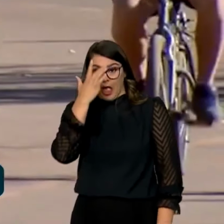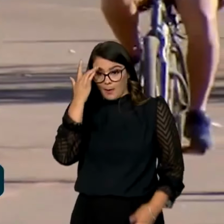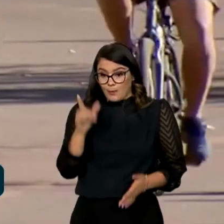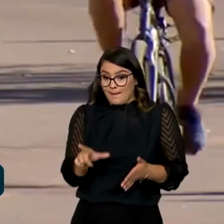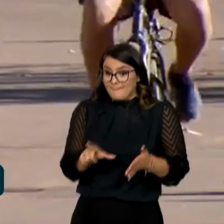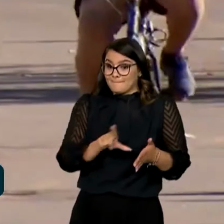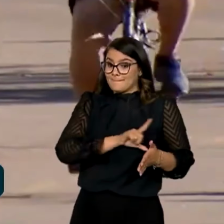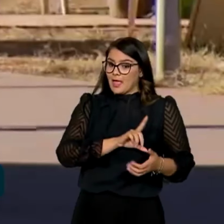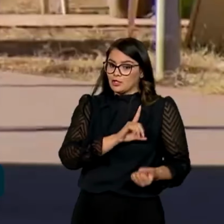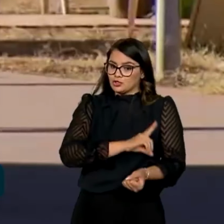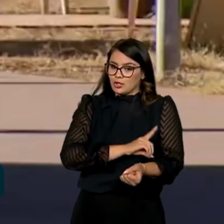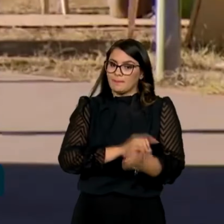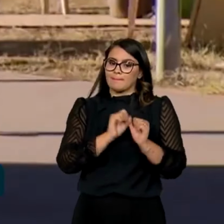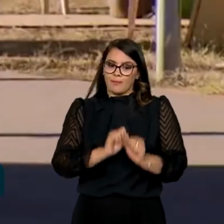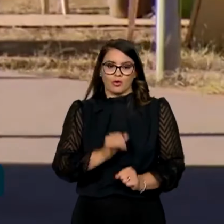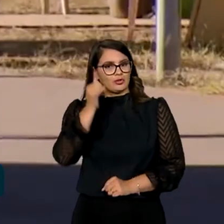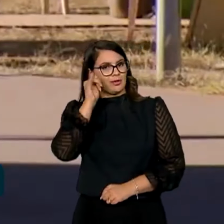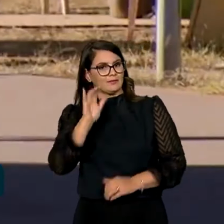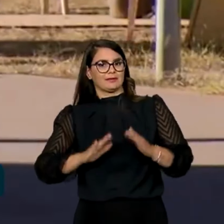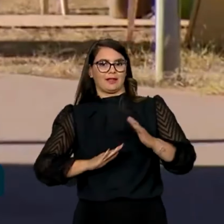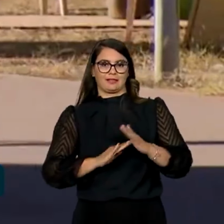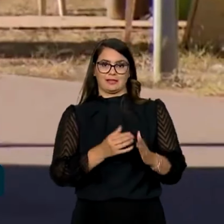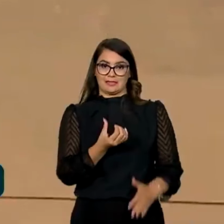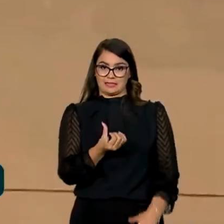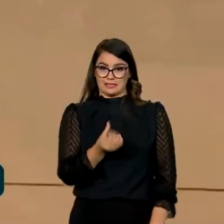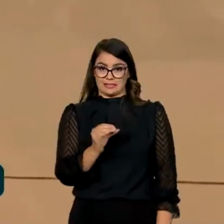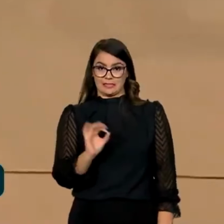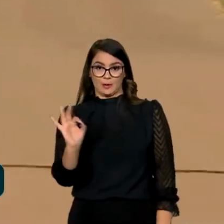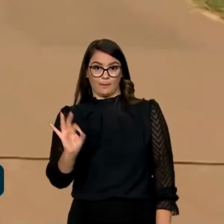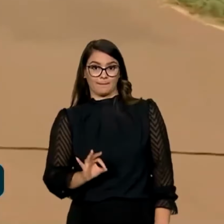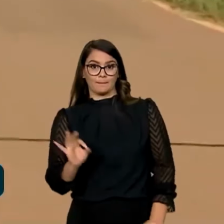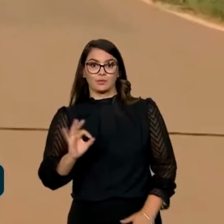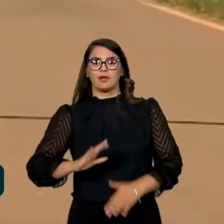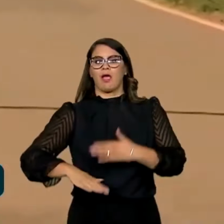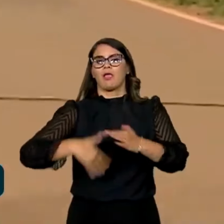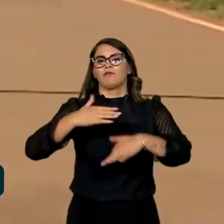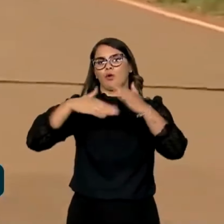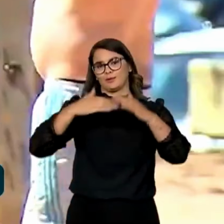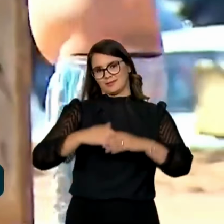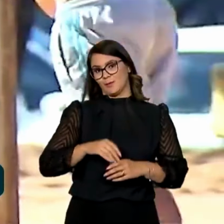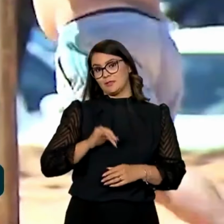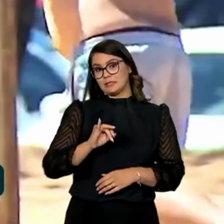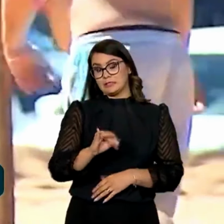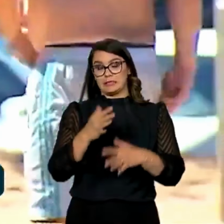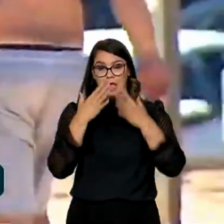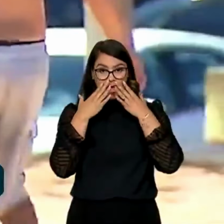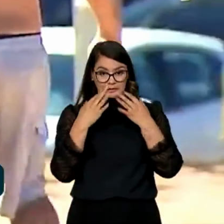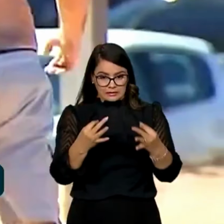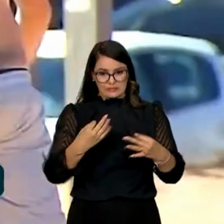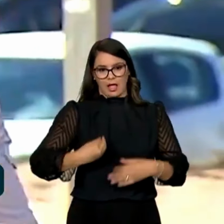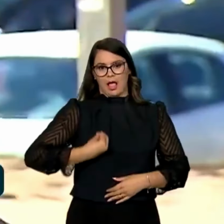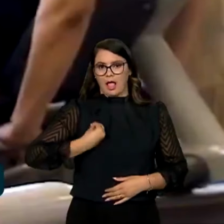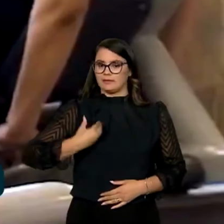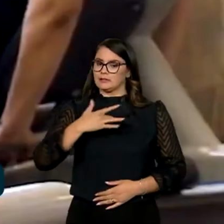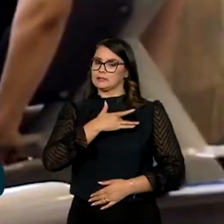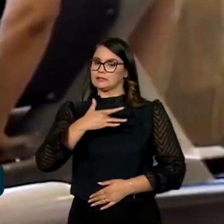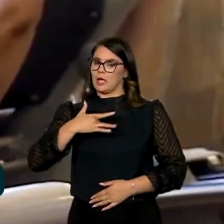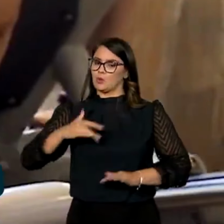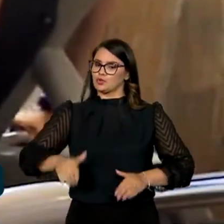pré-diabético pode prevenir em até 60% a progressão para o diabetes se passar a ter uma vida com mais